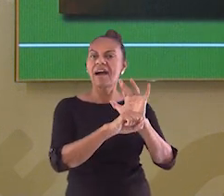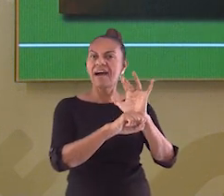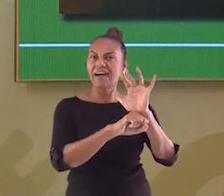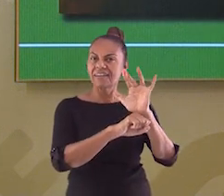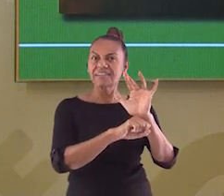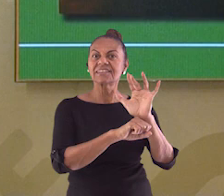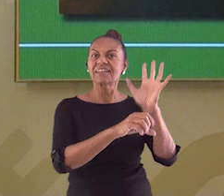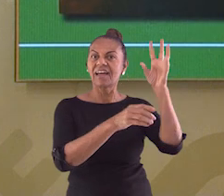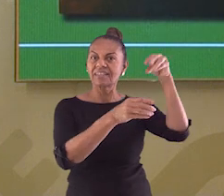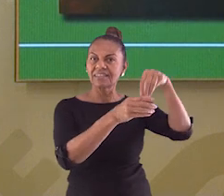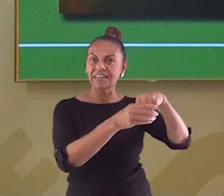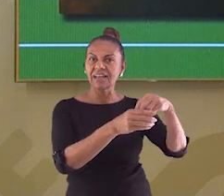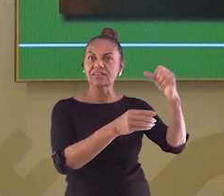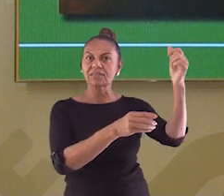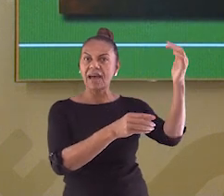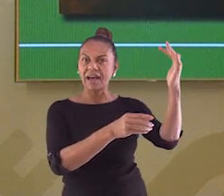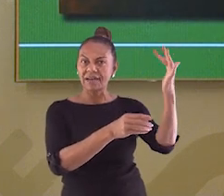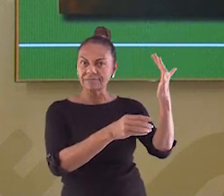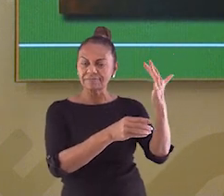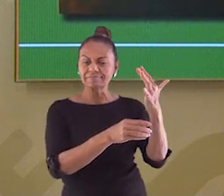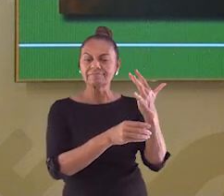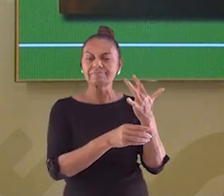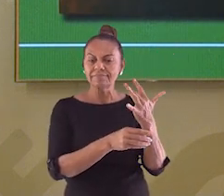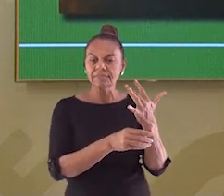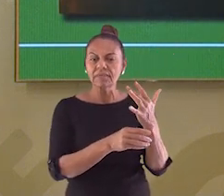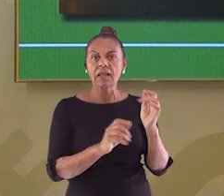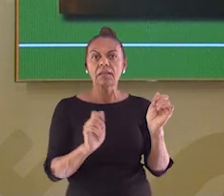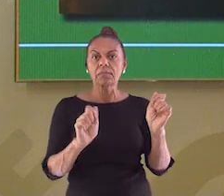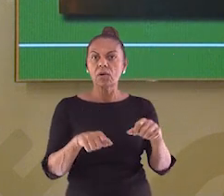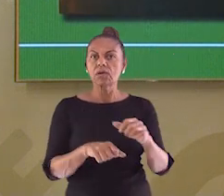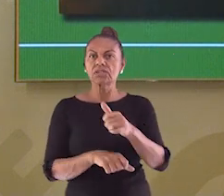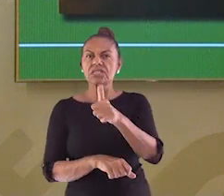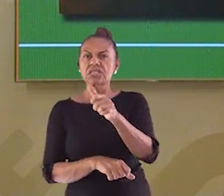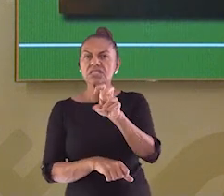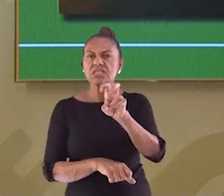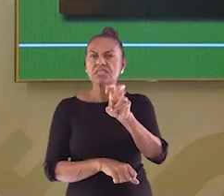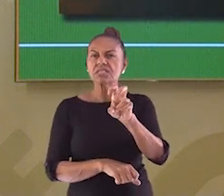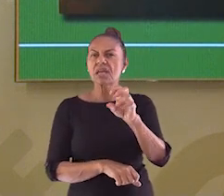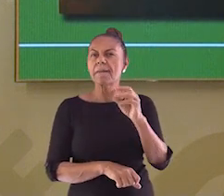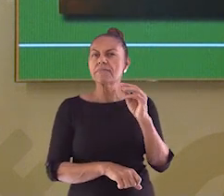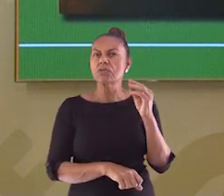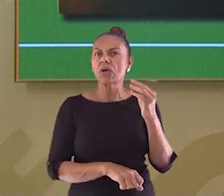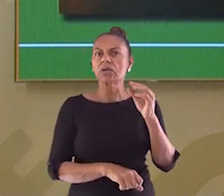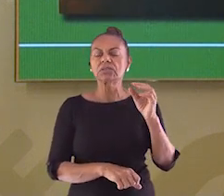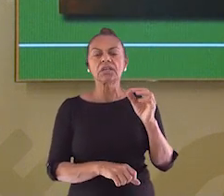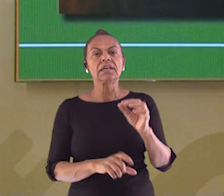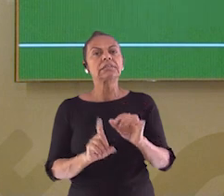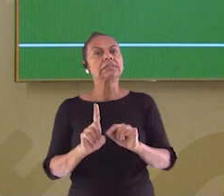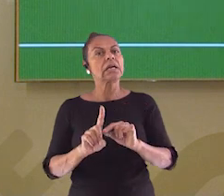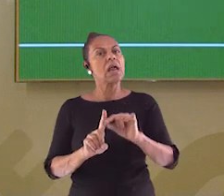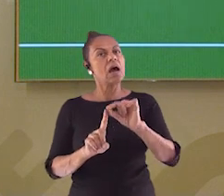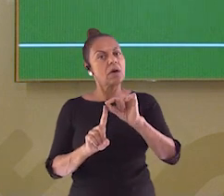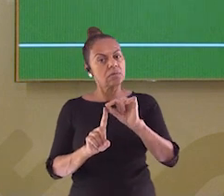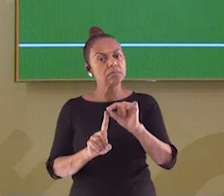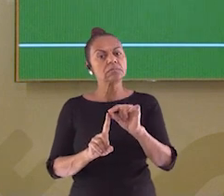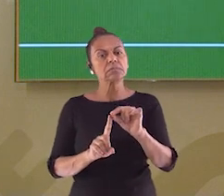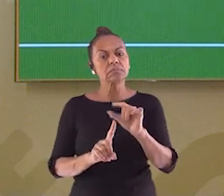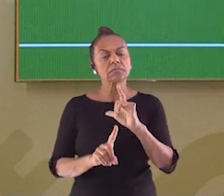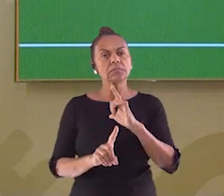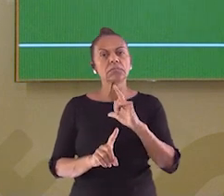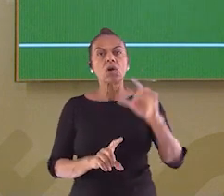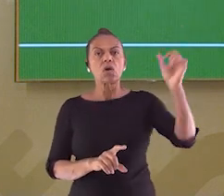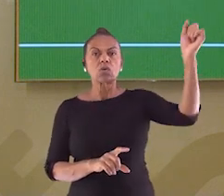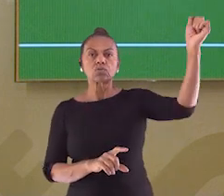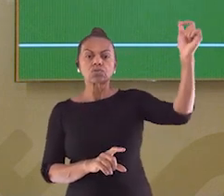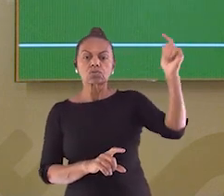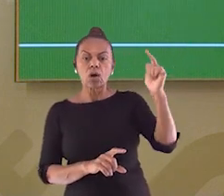Sol. E a temperatura do Sol pode chegar a 15 milhões de graus Celsius, muito quente. Então o Sol produz